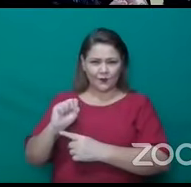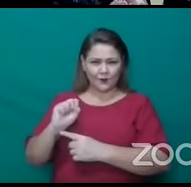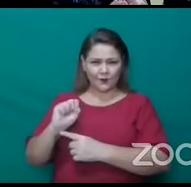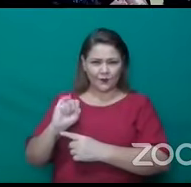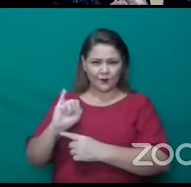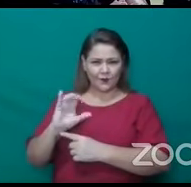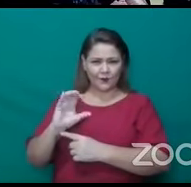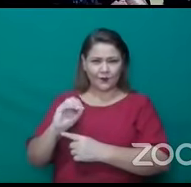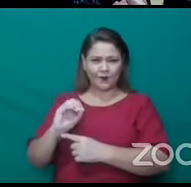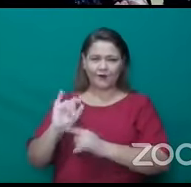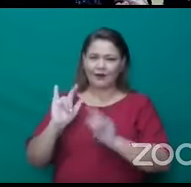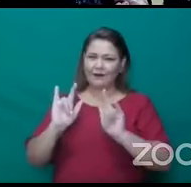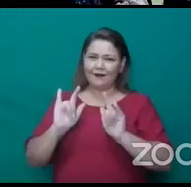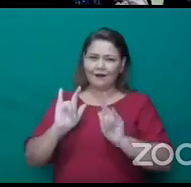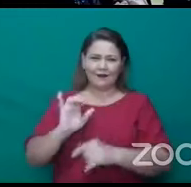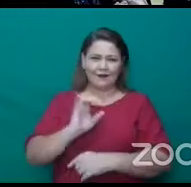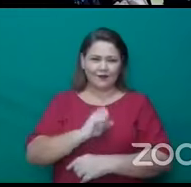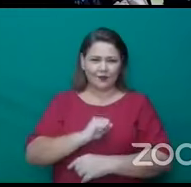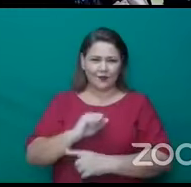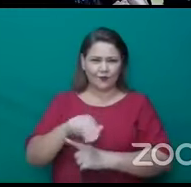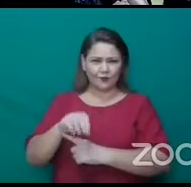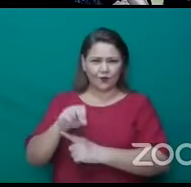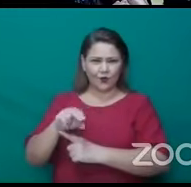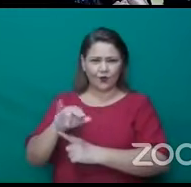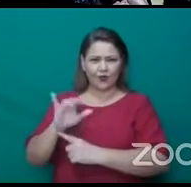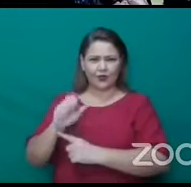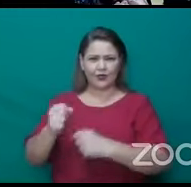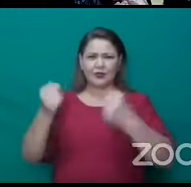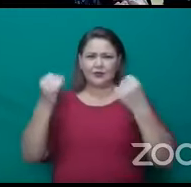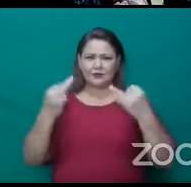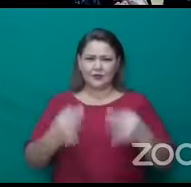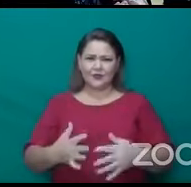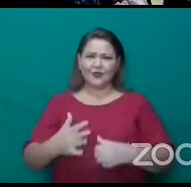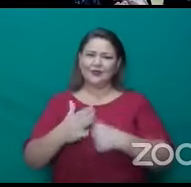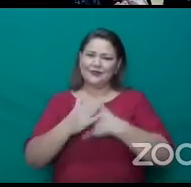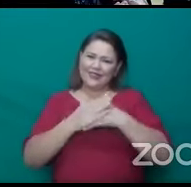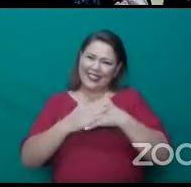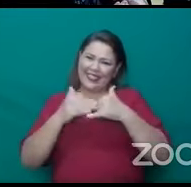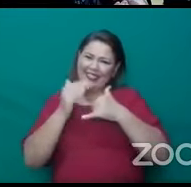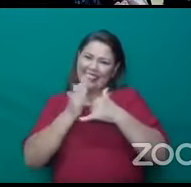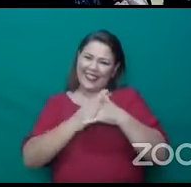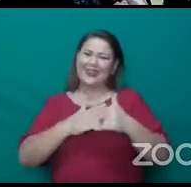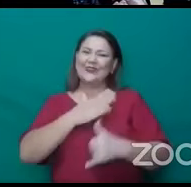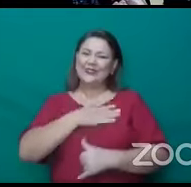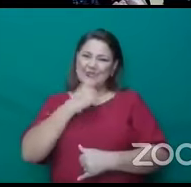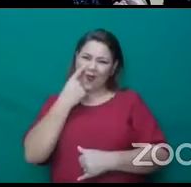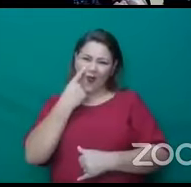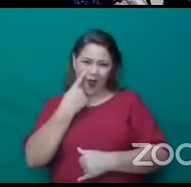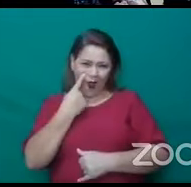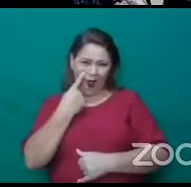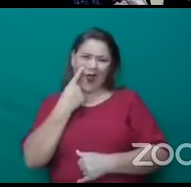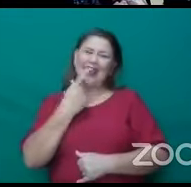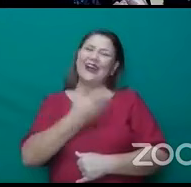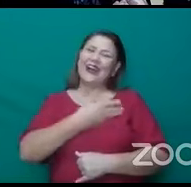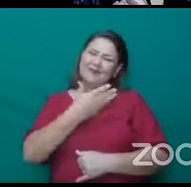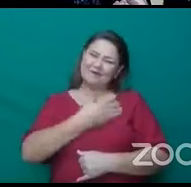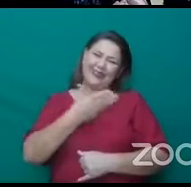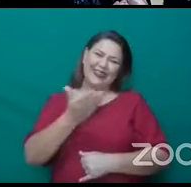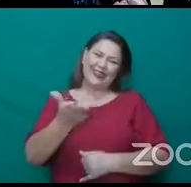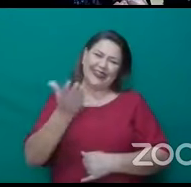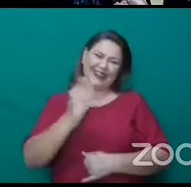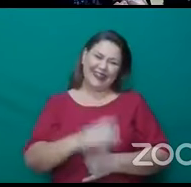amo demais. A Mônica Borges, estou de olho na zoada vegana, deu risada. É uma amiga minha, boba demais,